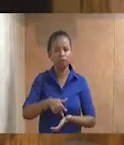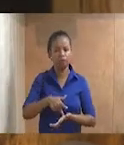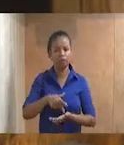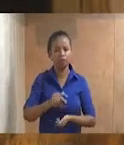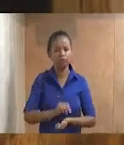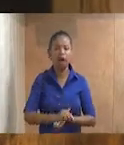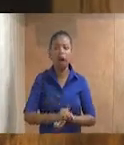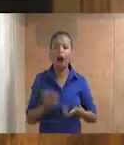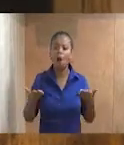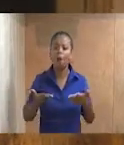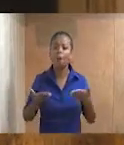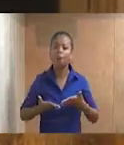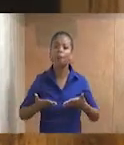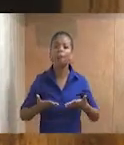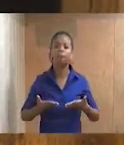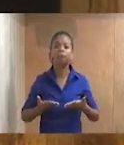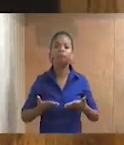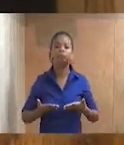Agora,